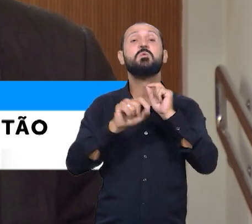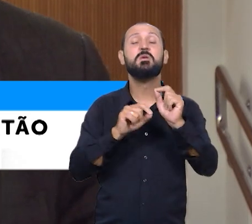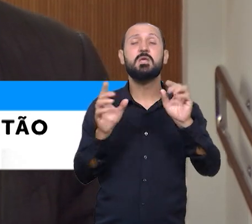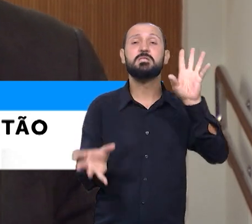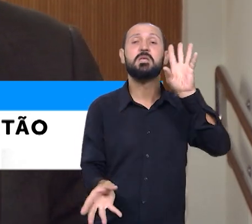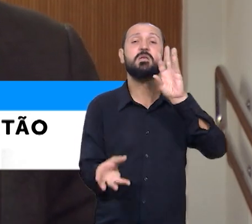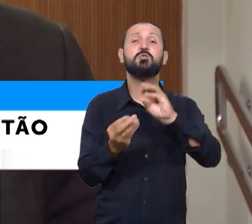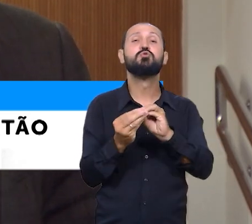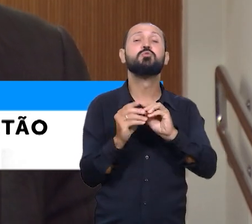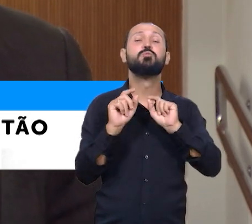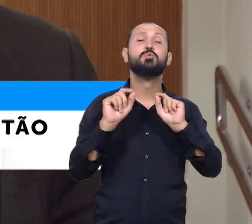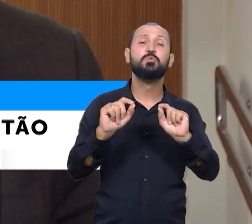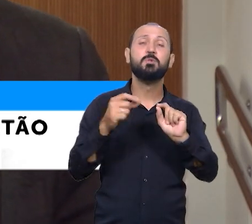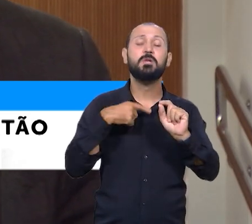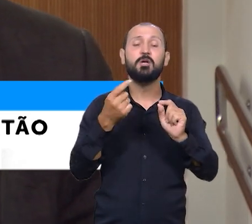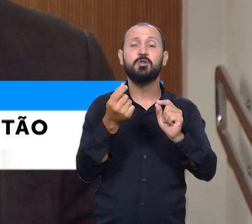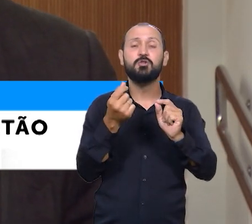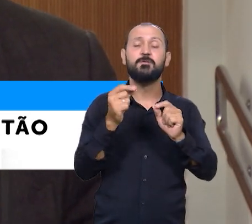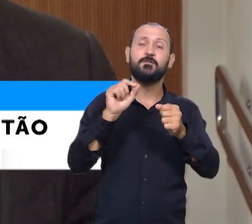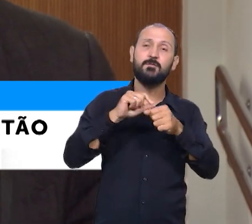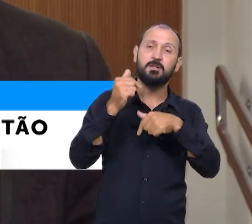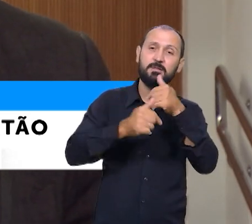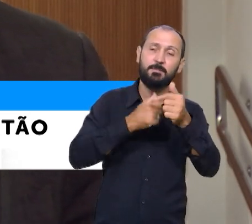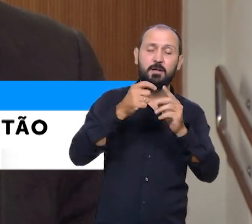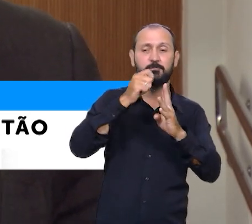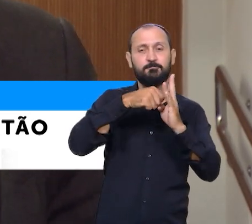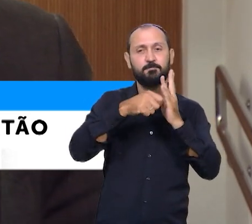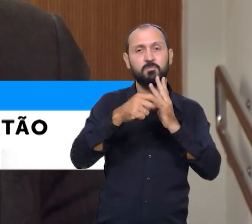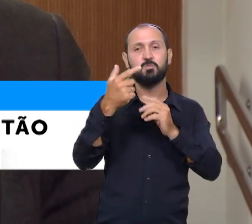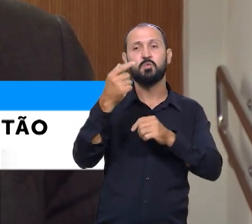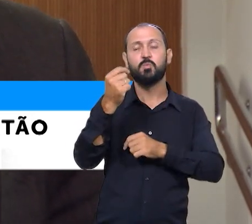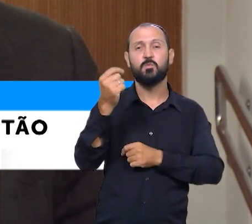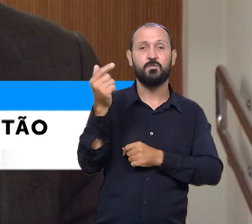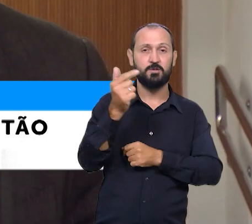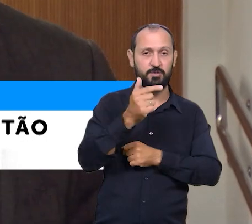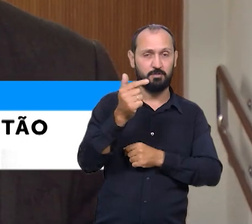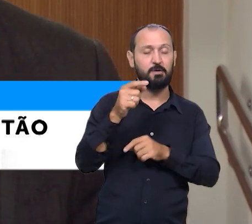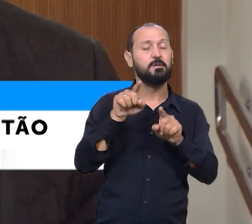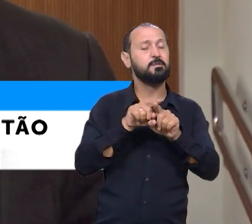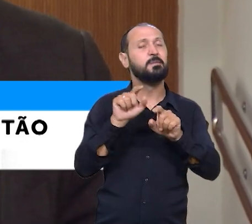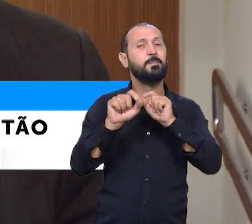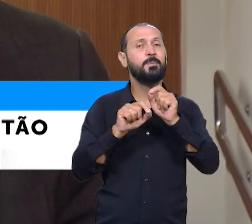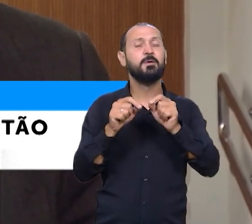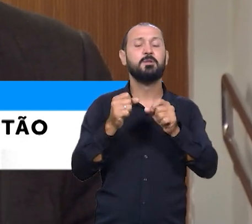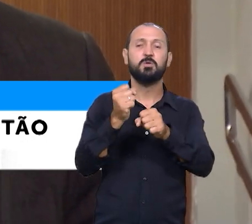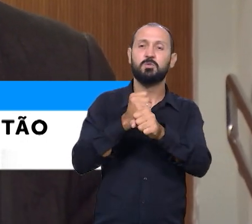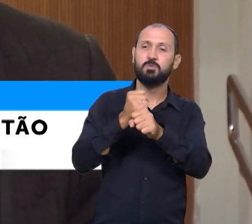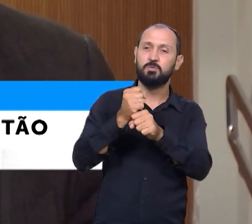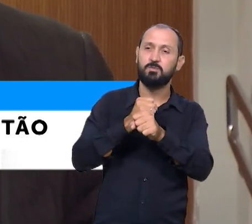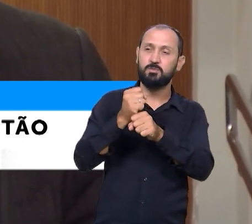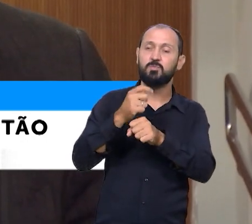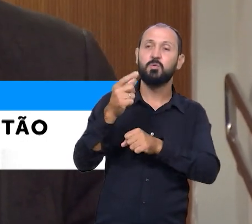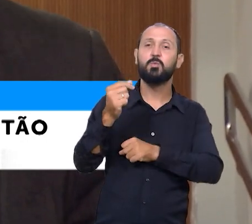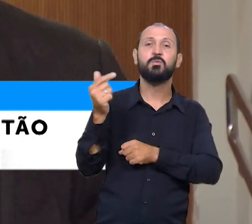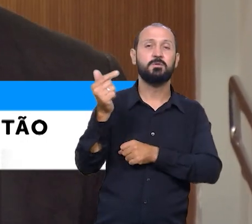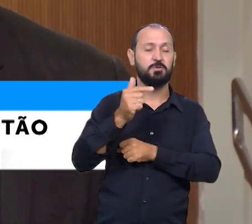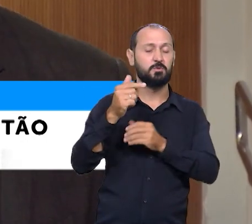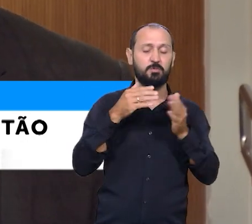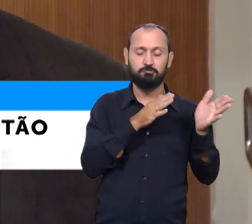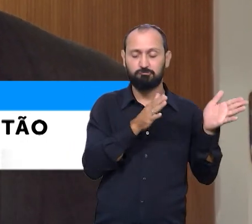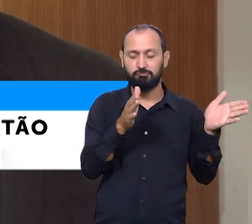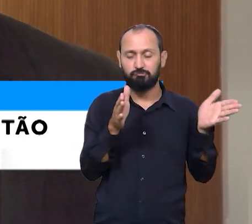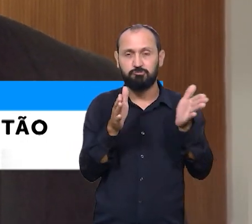para a gente esse resumo do que foi feito nesse quadrimestre do ano de 2022 e também do todo o ano de